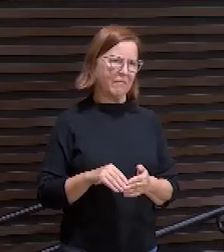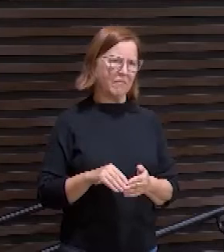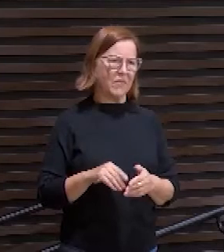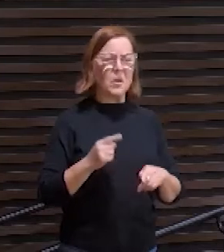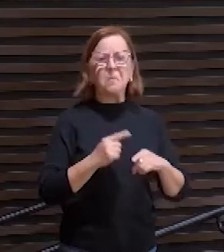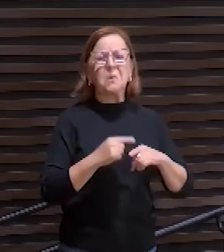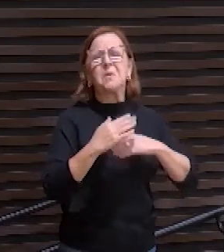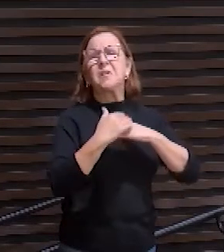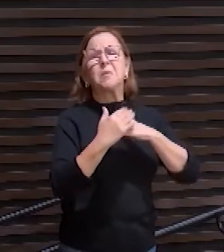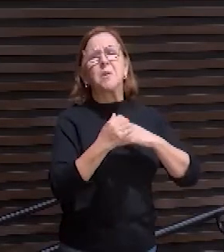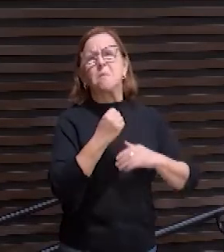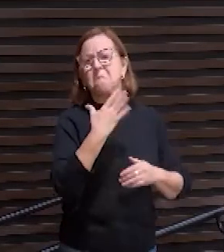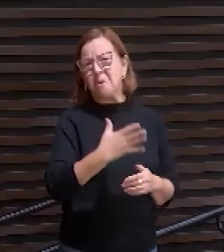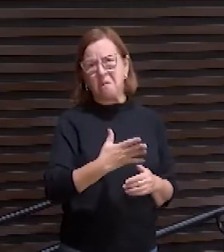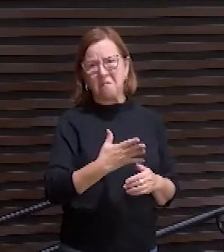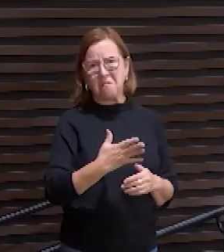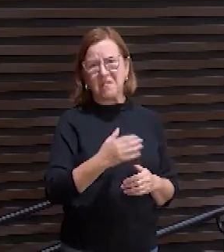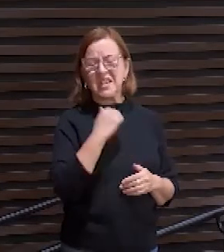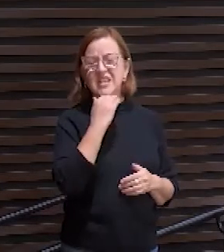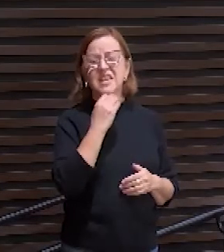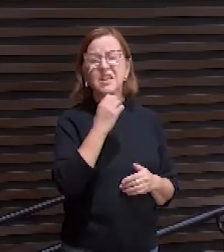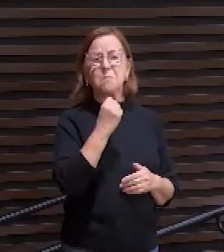é bom senão um que é Deus.